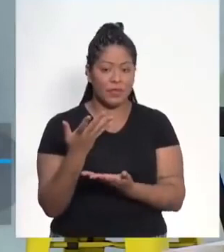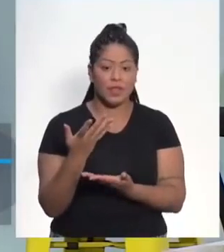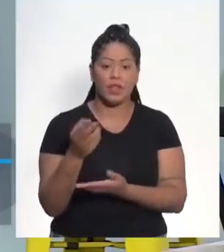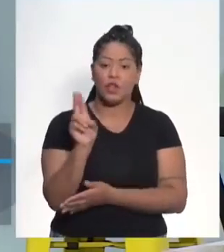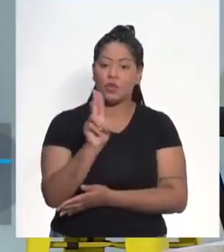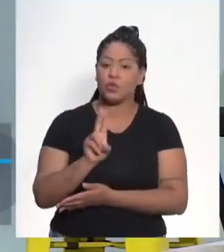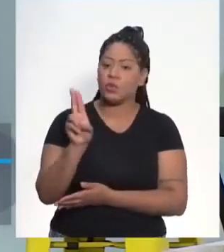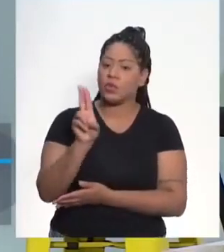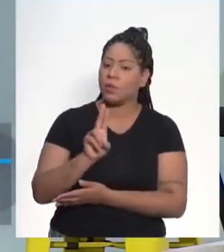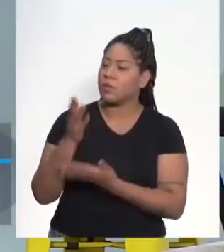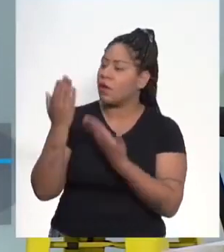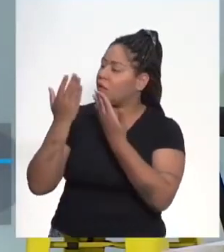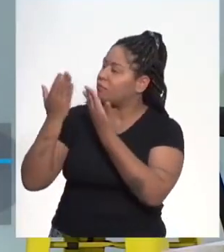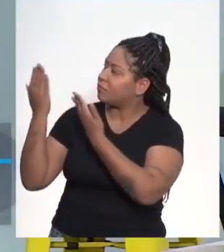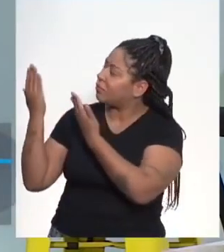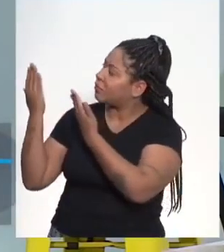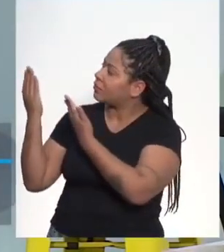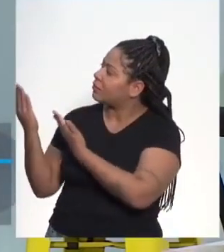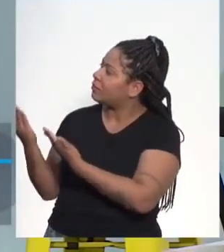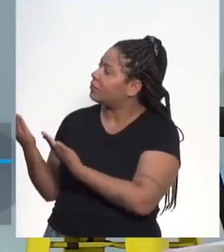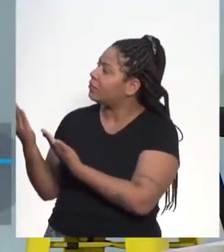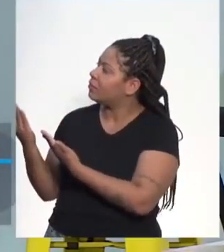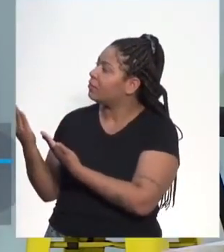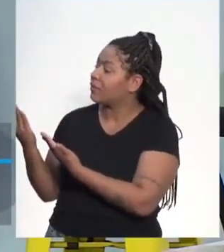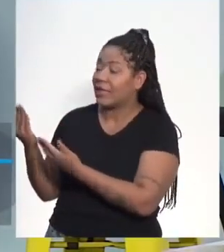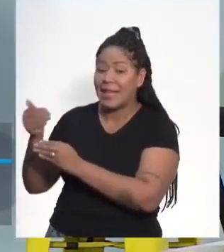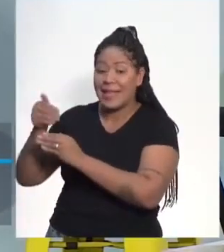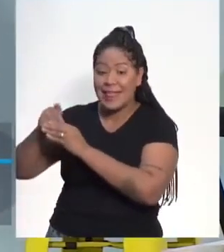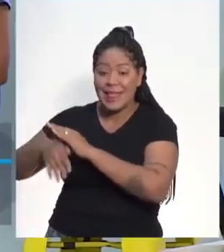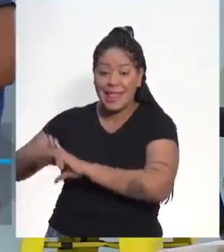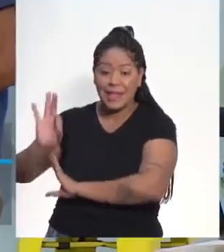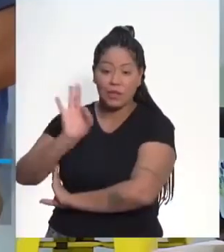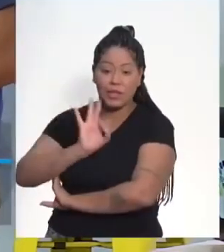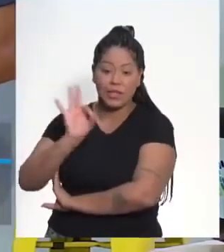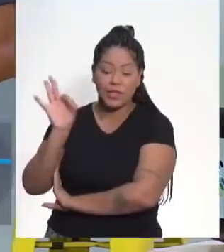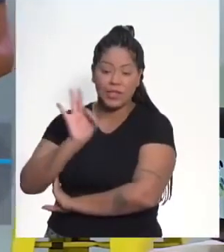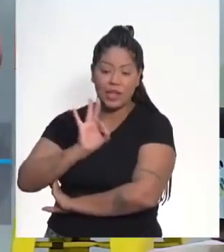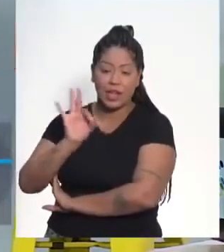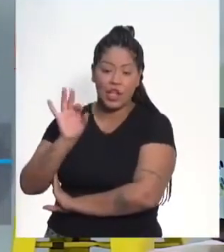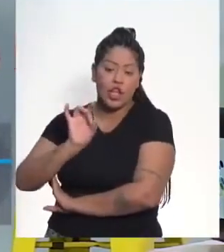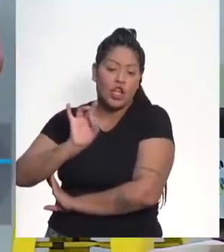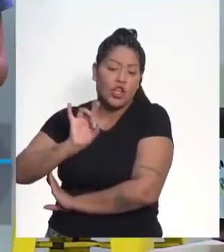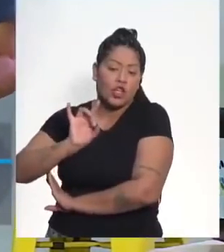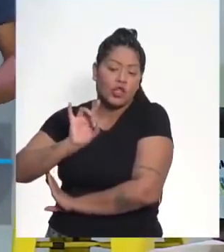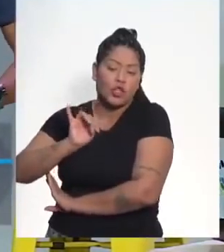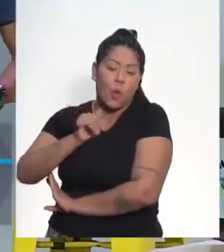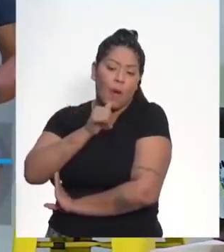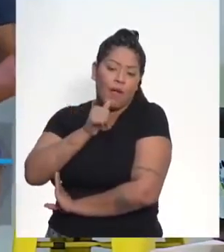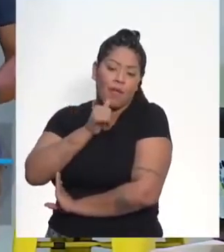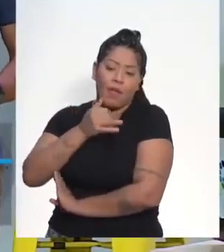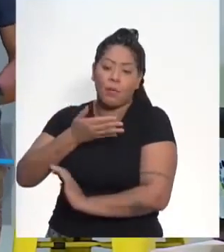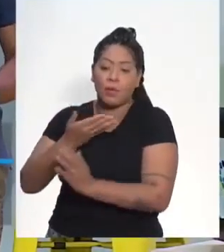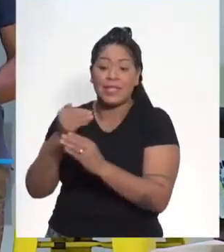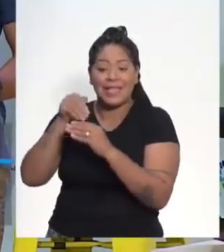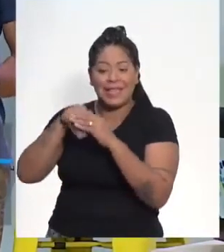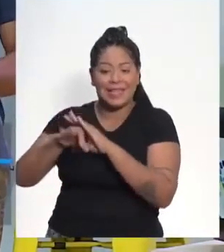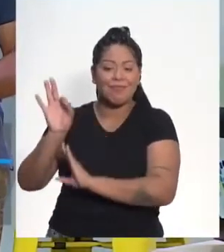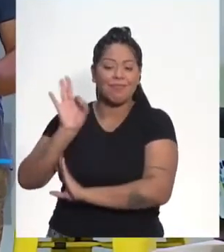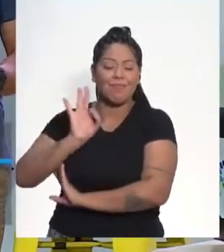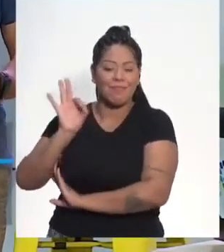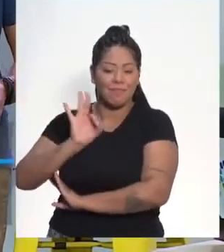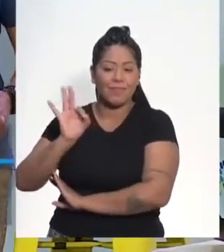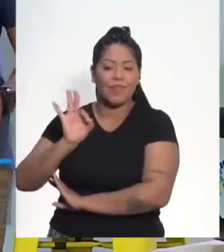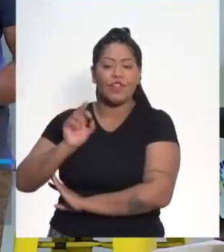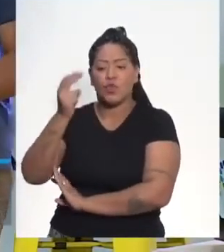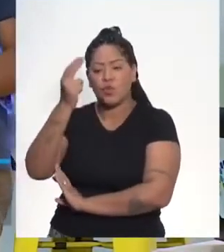utilizou, né, conceituamos mais algumas, né, demos apenas como sugestão, onde aparecem os cálculos de porcentagem de forma bastante